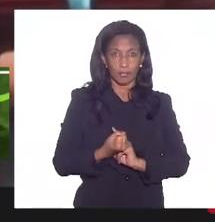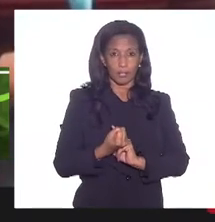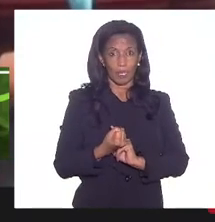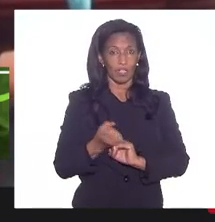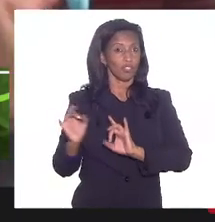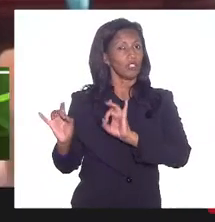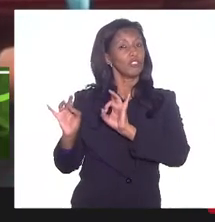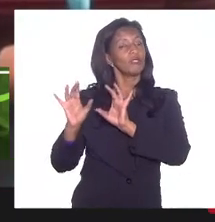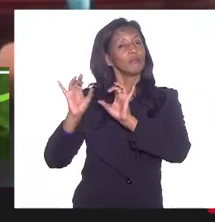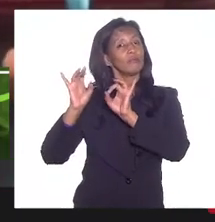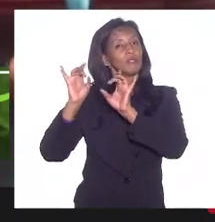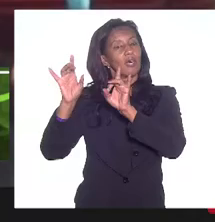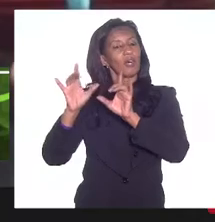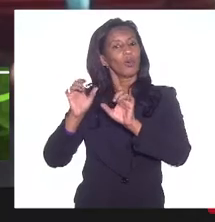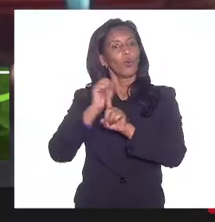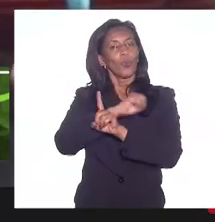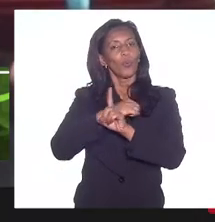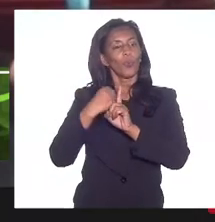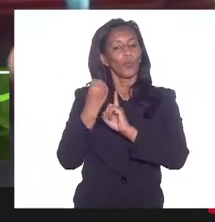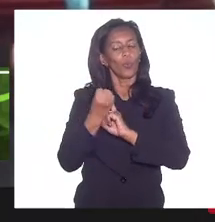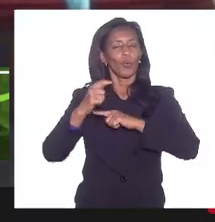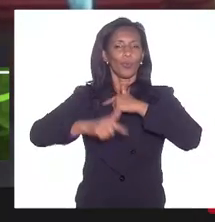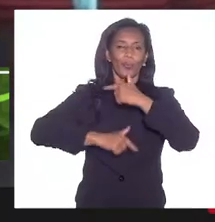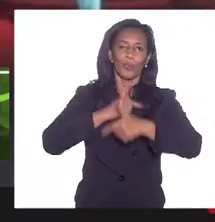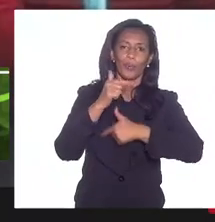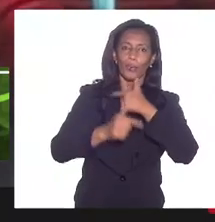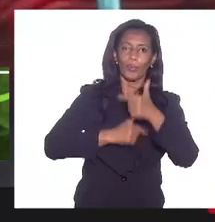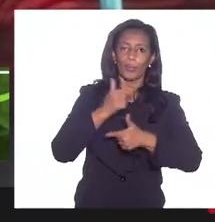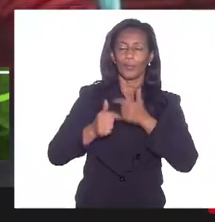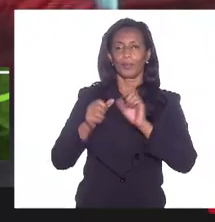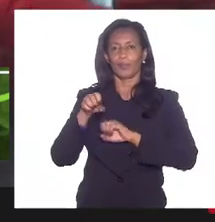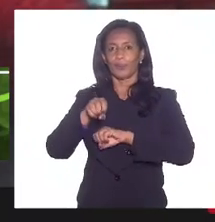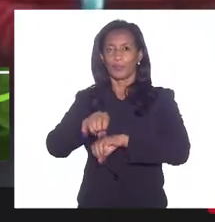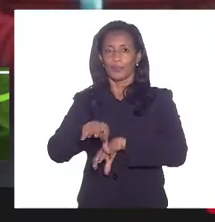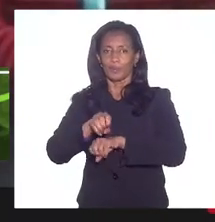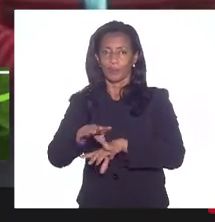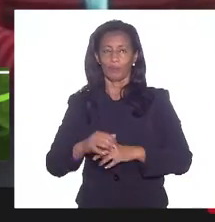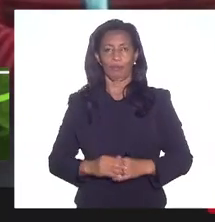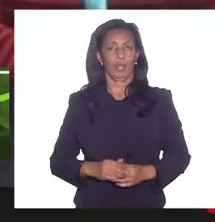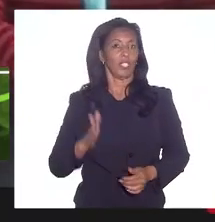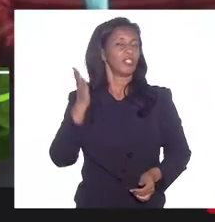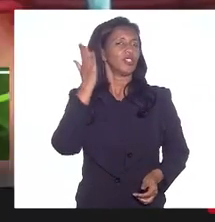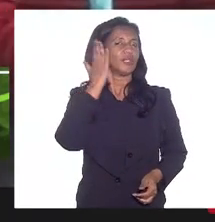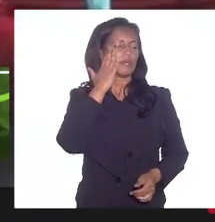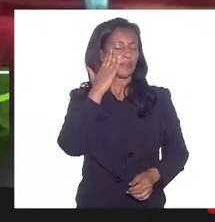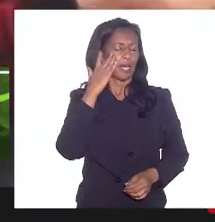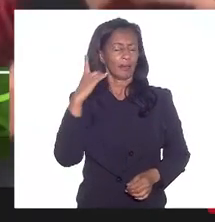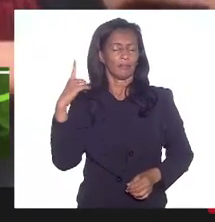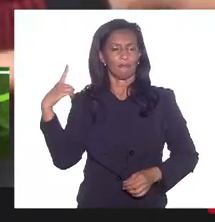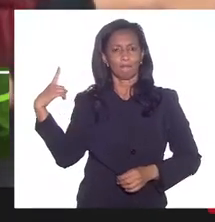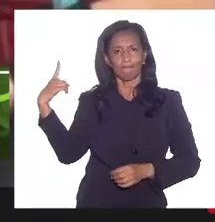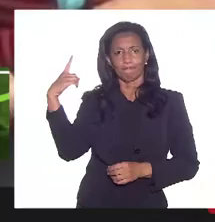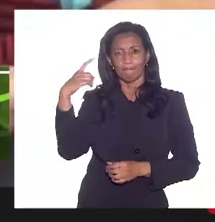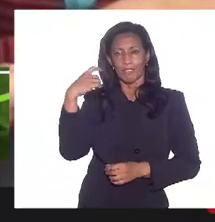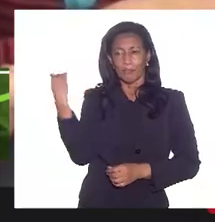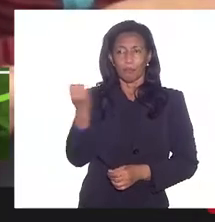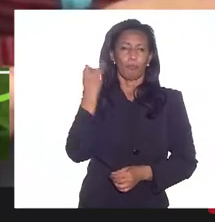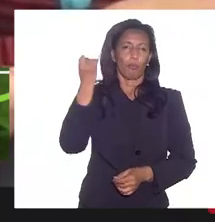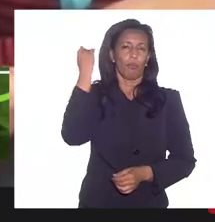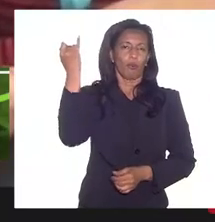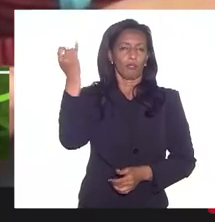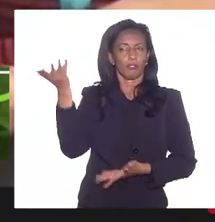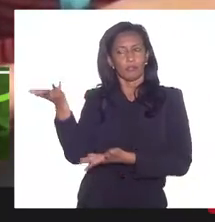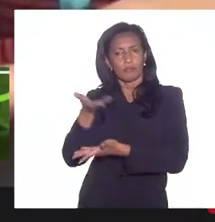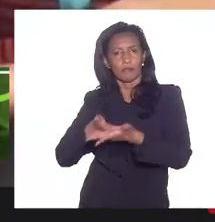especialmente com a sociedade que trabalha com a educação a gente sabe que vai ser muito importante a parceria com a